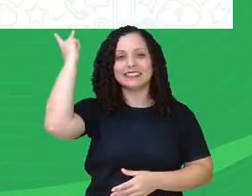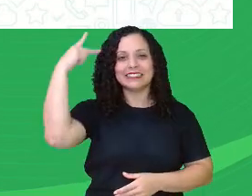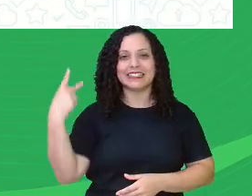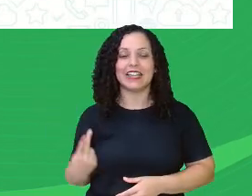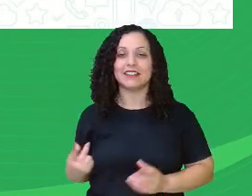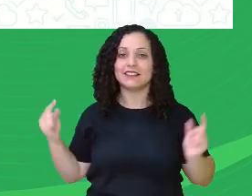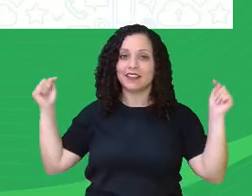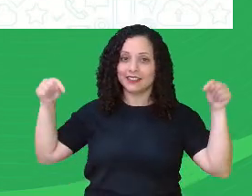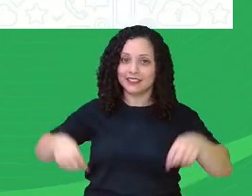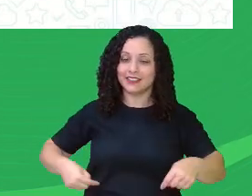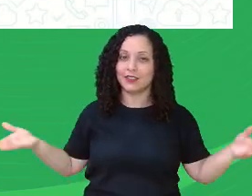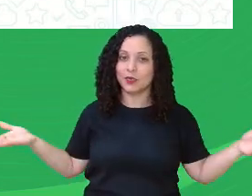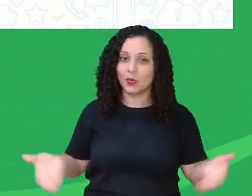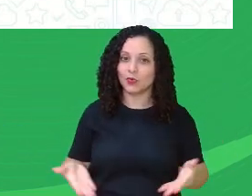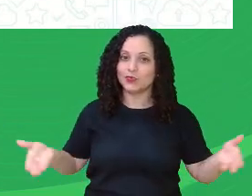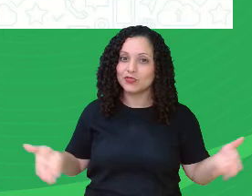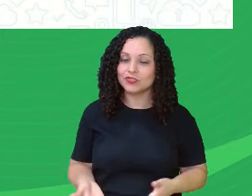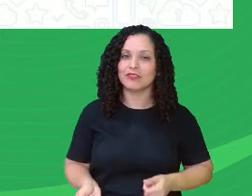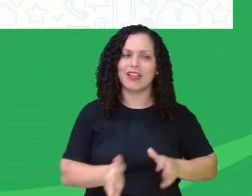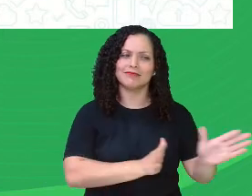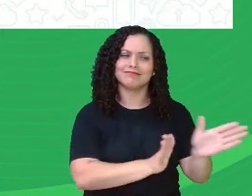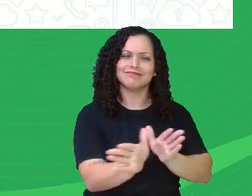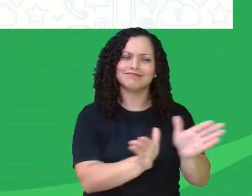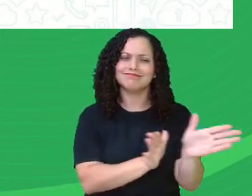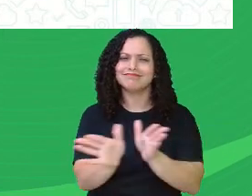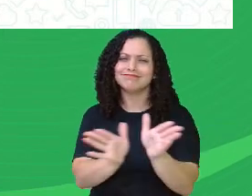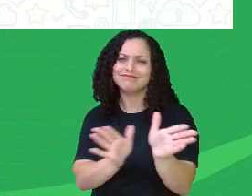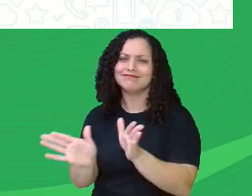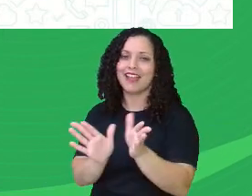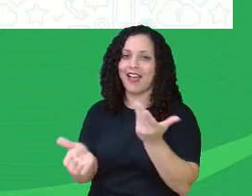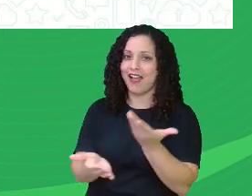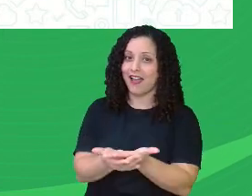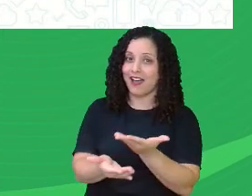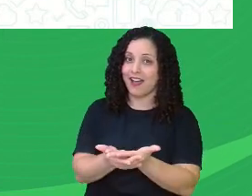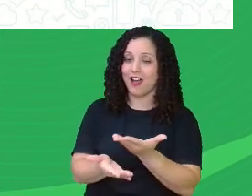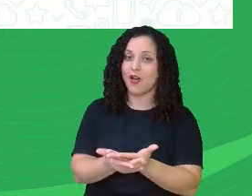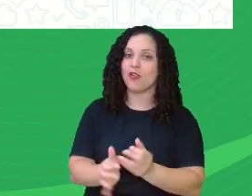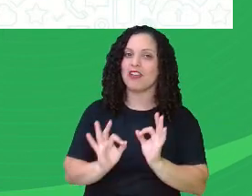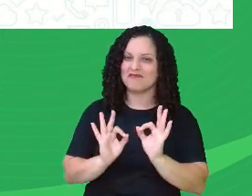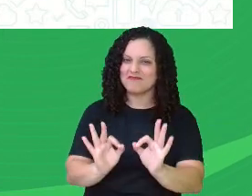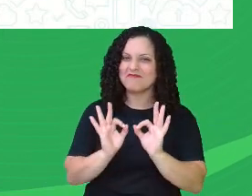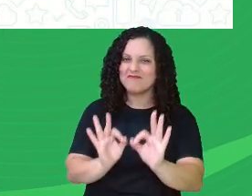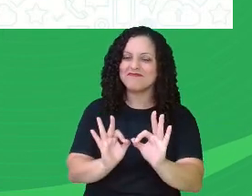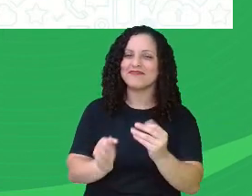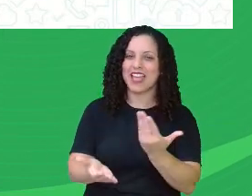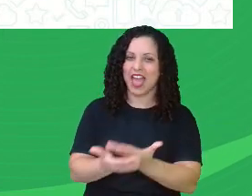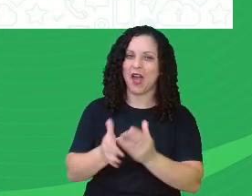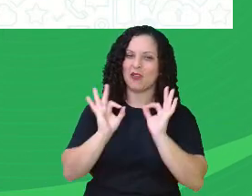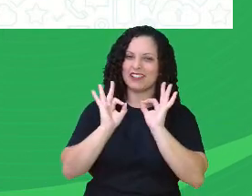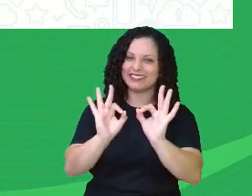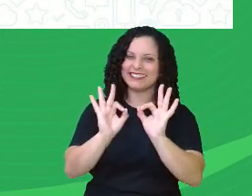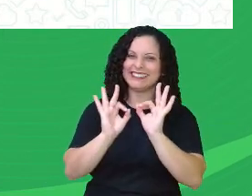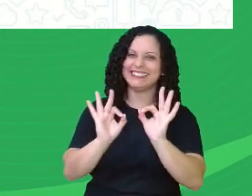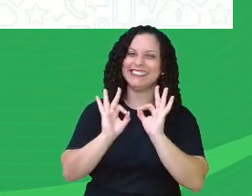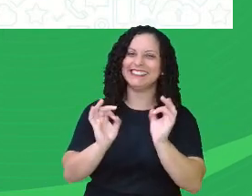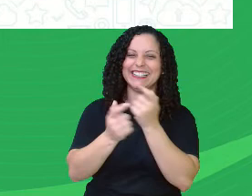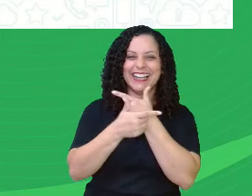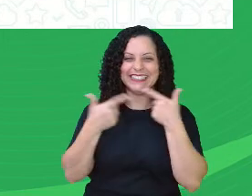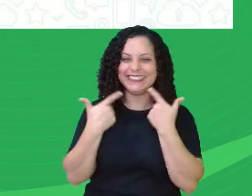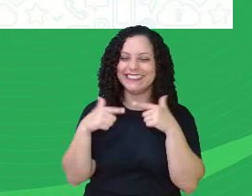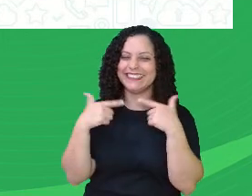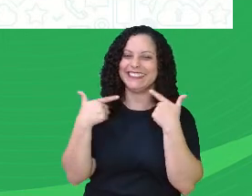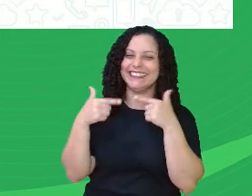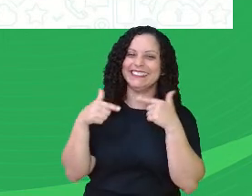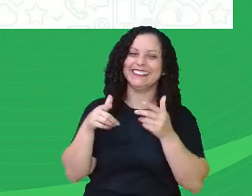está comigo hoje aí, abrilhantando aí essa aula, dando aquele show, ó. Você aí, ó, pode ver aqui a aula como fica. Chique demais, chique de doer. Ela vai rir.